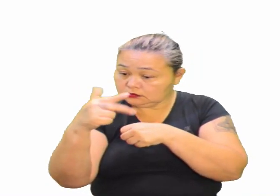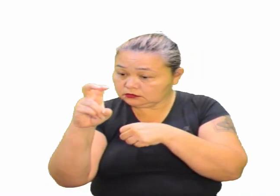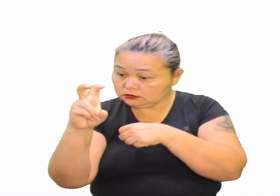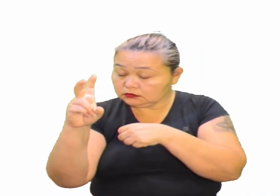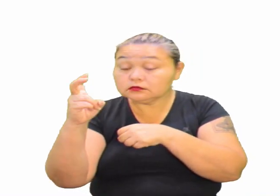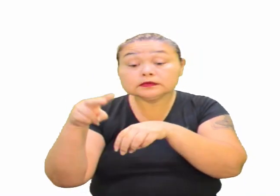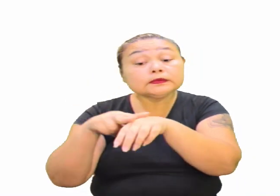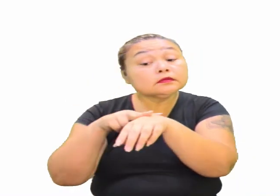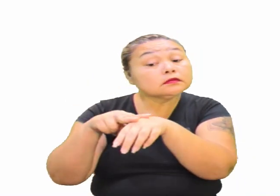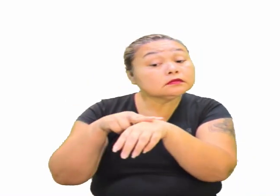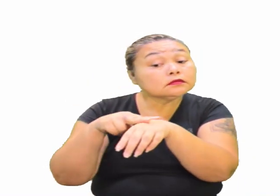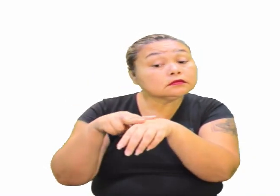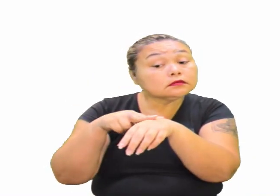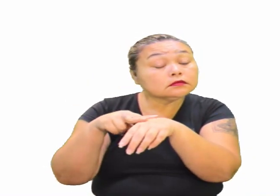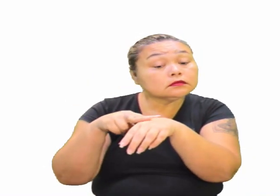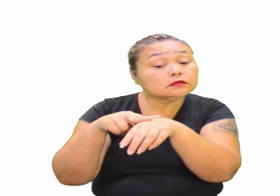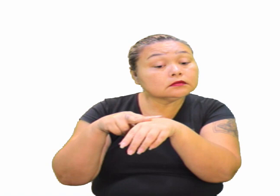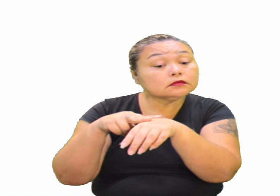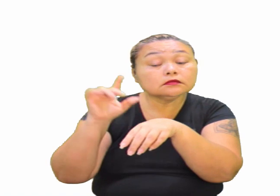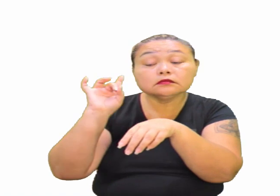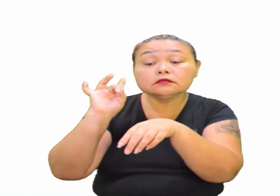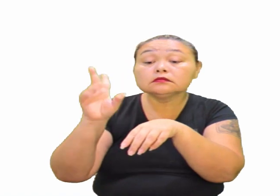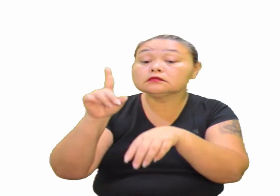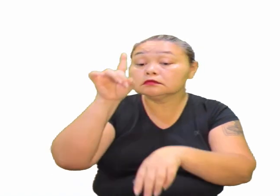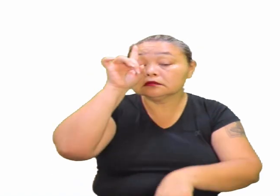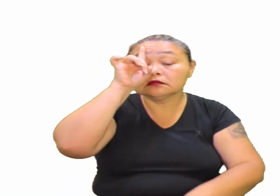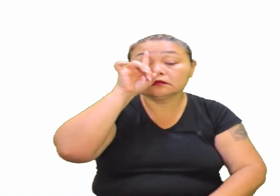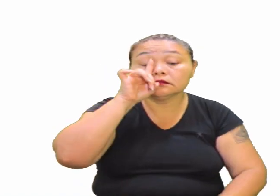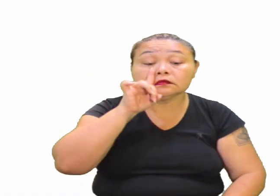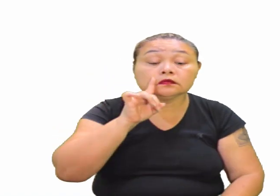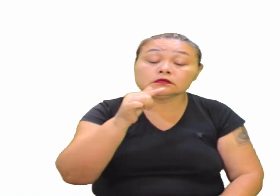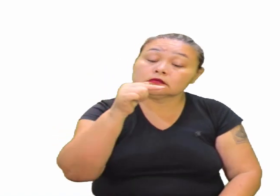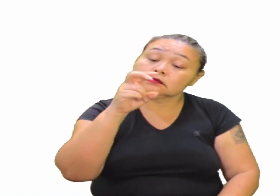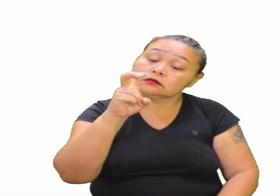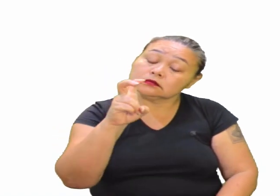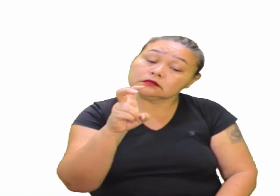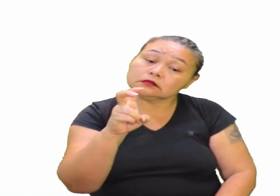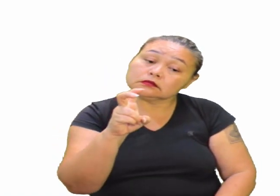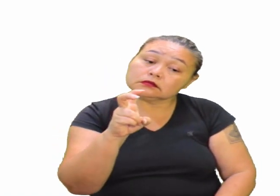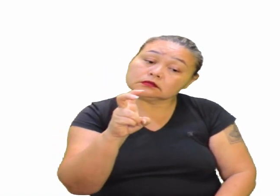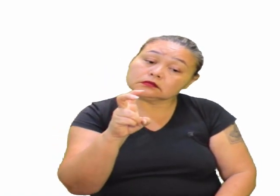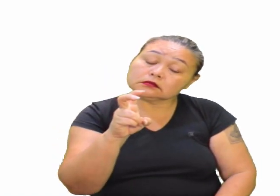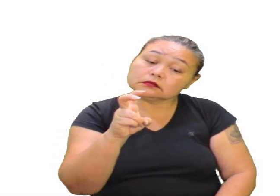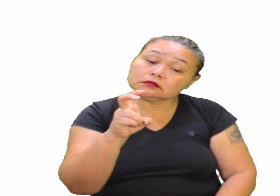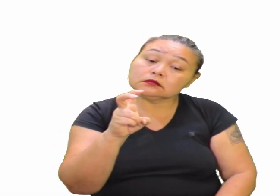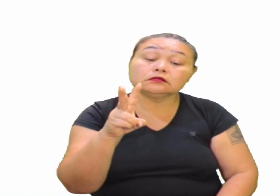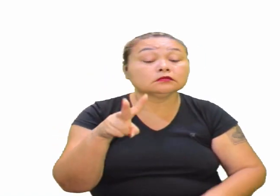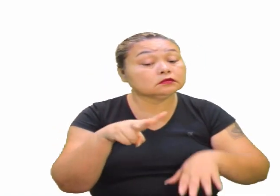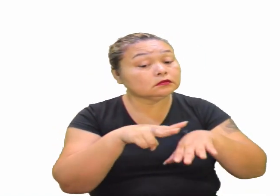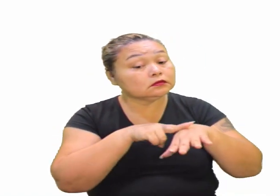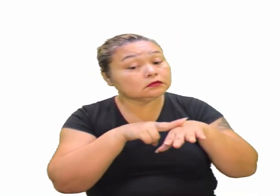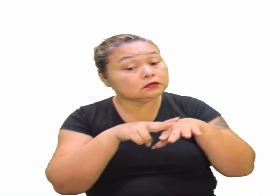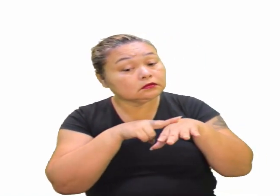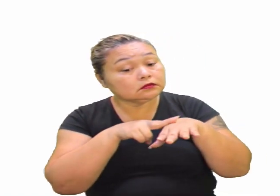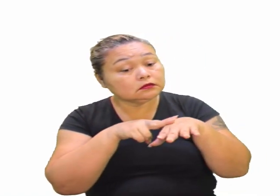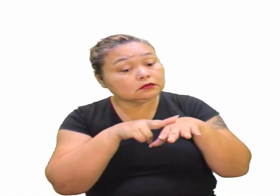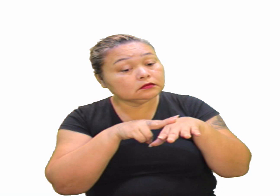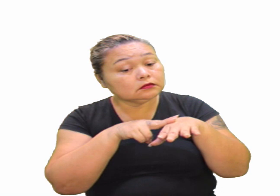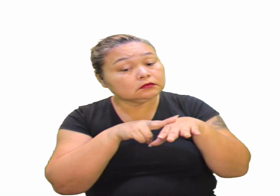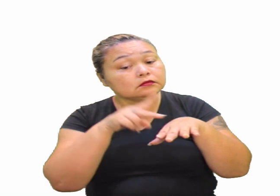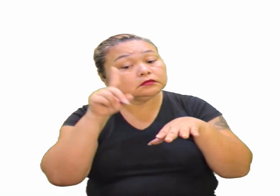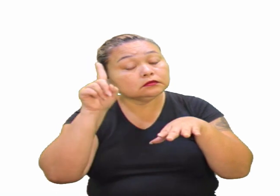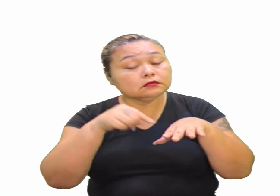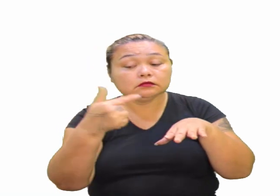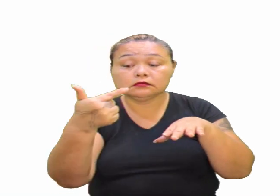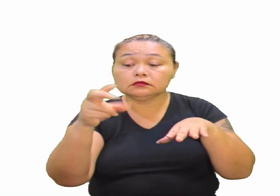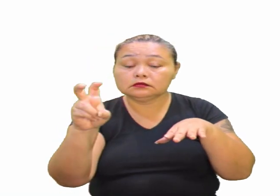verde. Então, só de amarelo é 75, e verde,